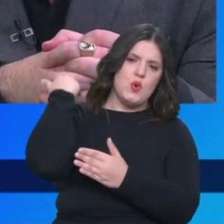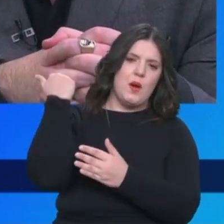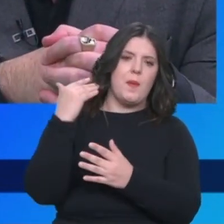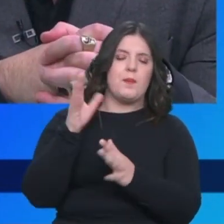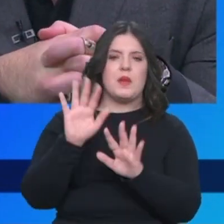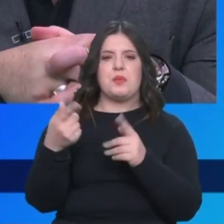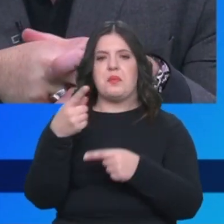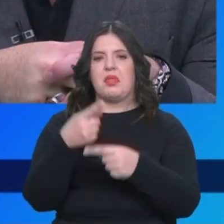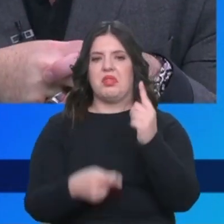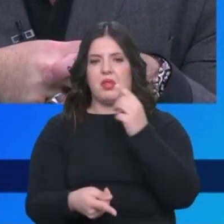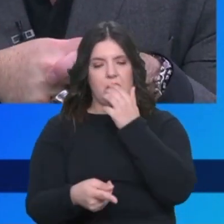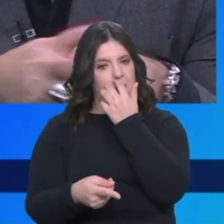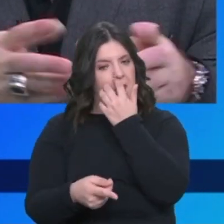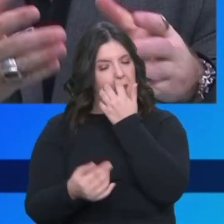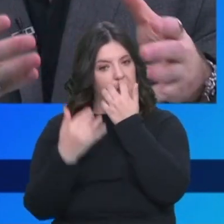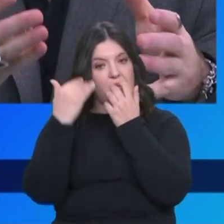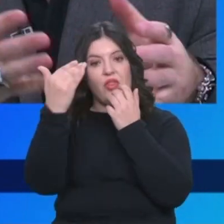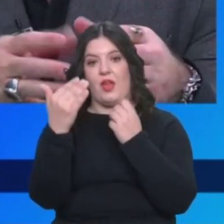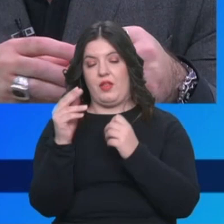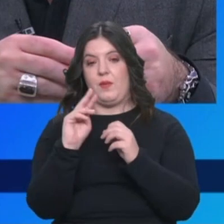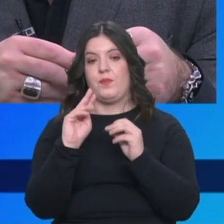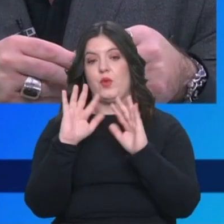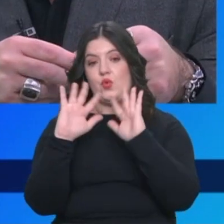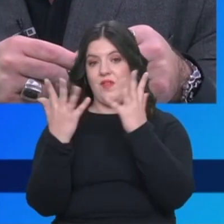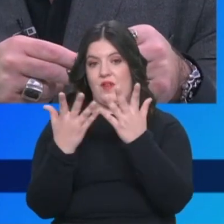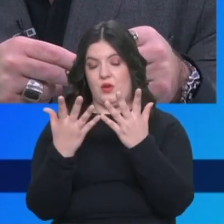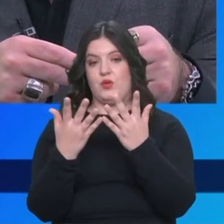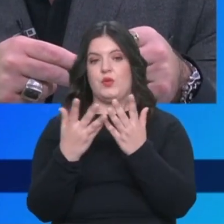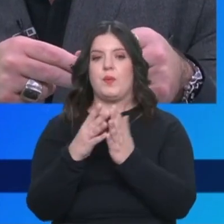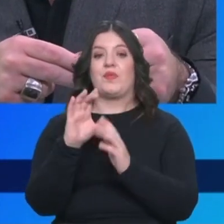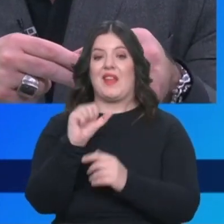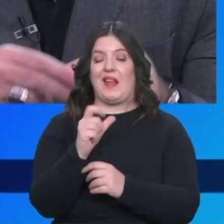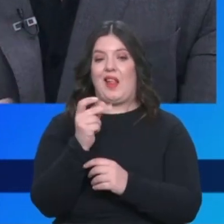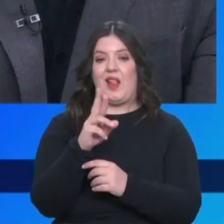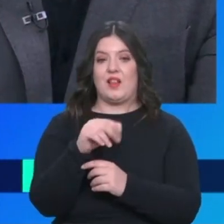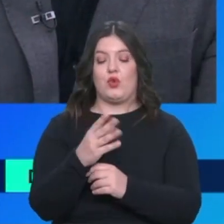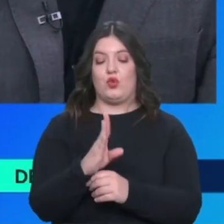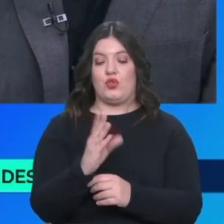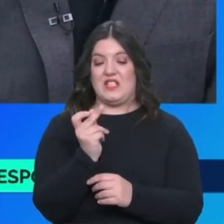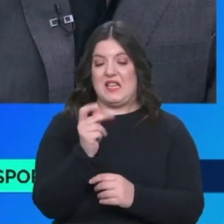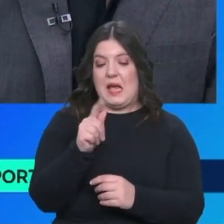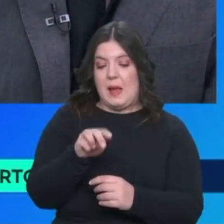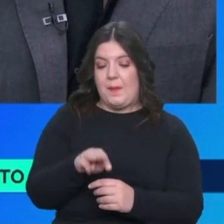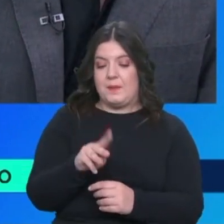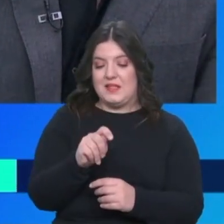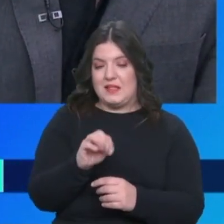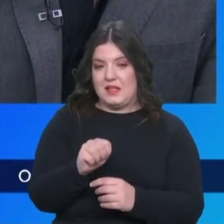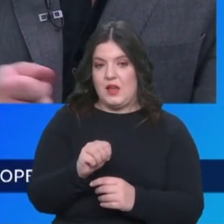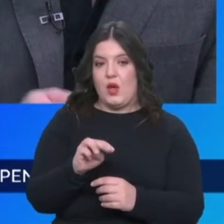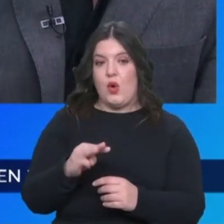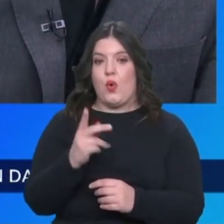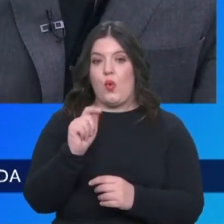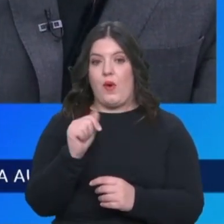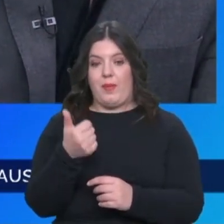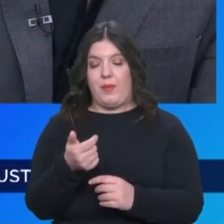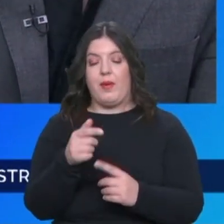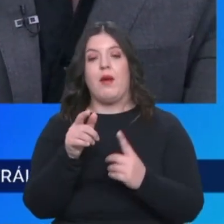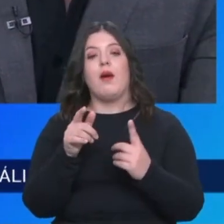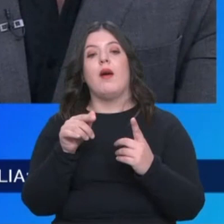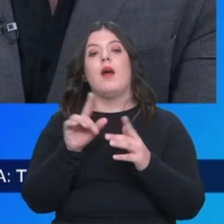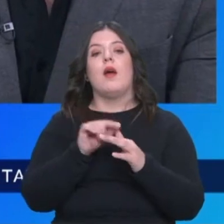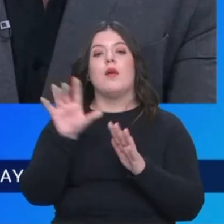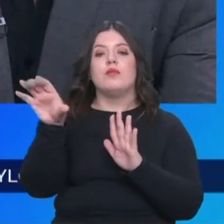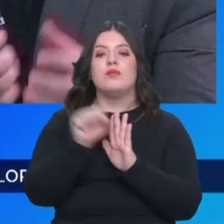menos metade da idade do universo. Nesse grande levantamento de galáxias, de facto, o James Webb, isto é muito bonito, apanhou o testemunho dado